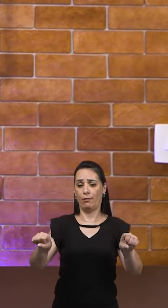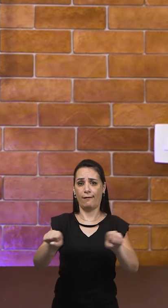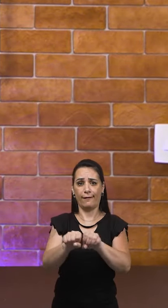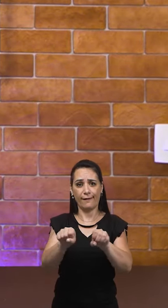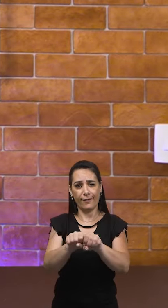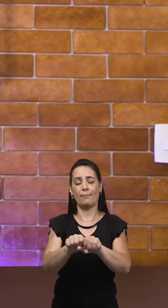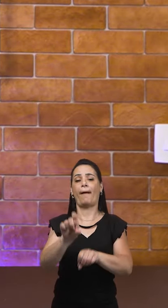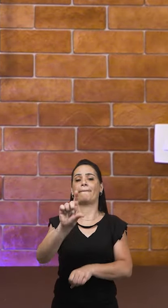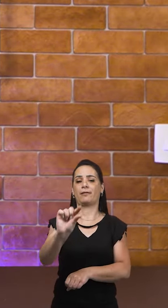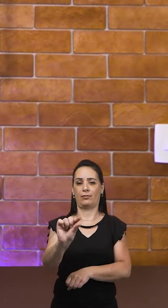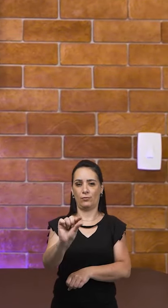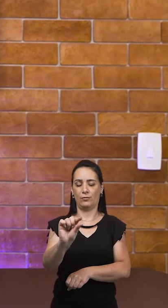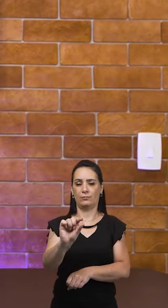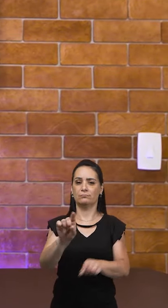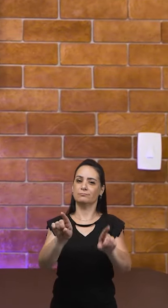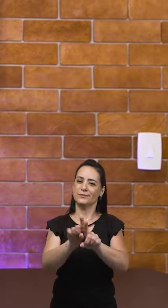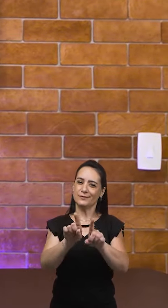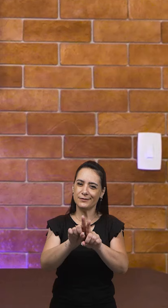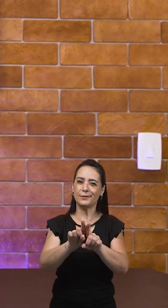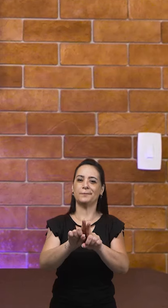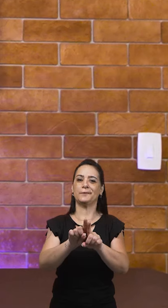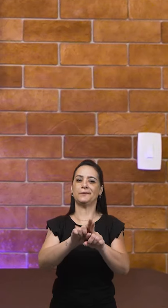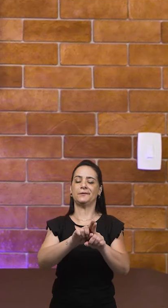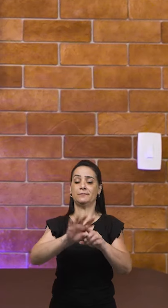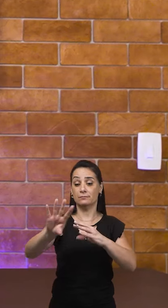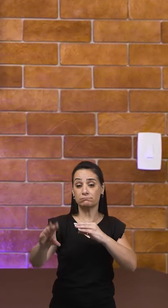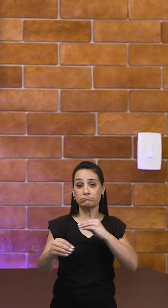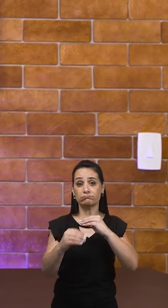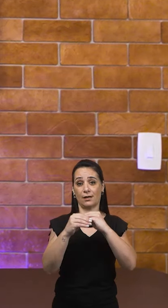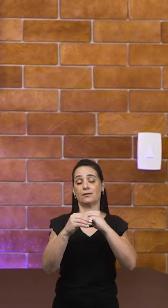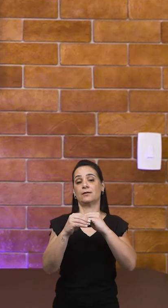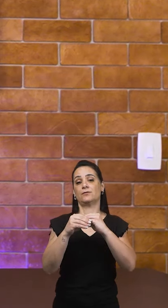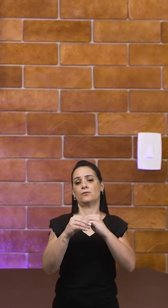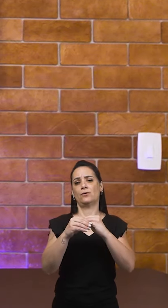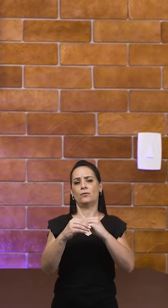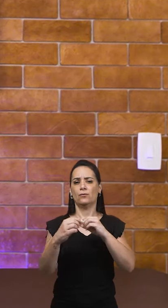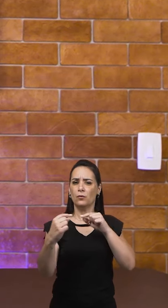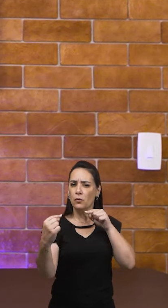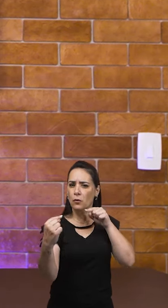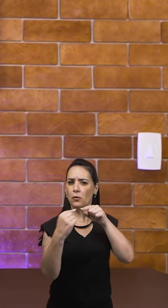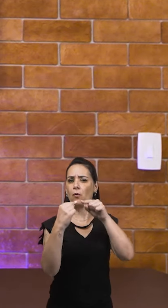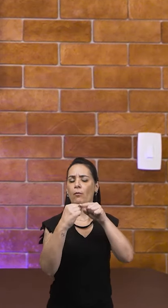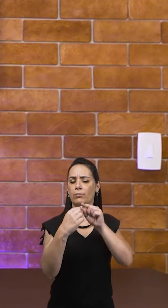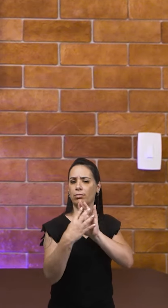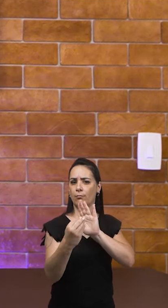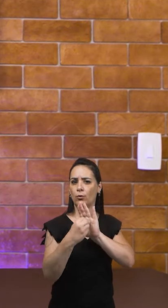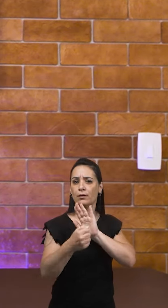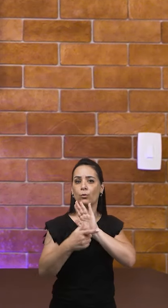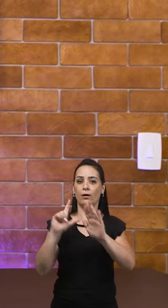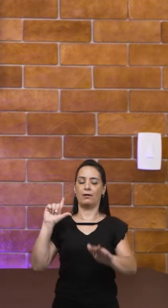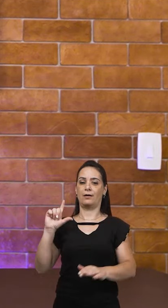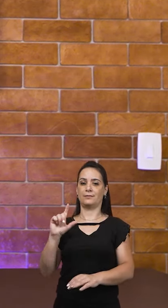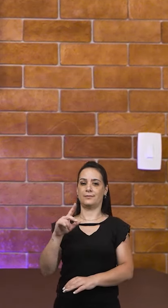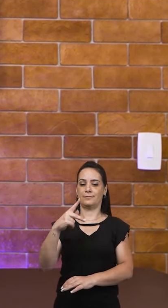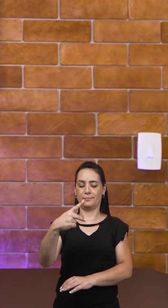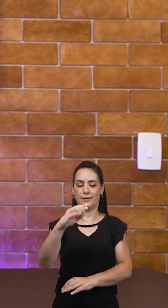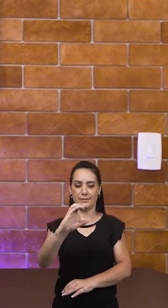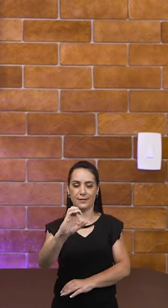conexões físicas com cabos. Ah, e por falar em acessórios, ela é compatível também com os acessórios do modelo anterior, que